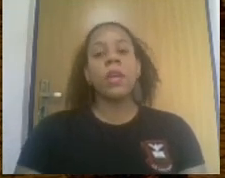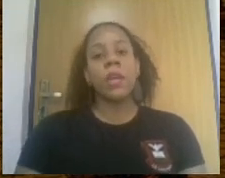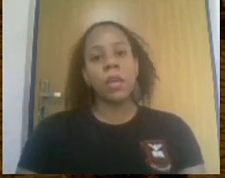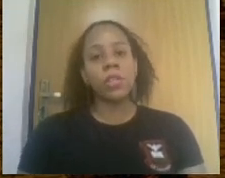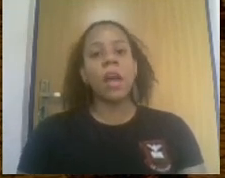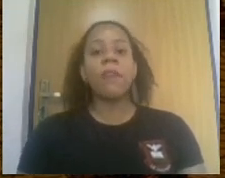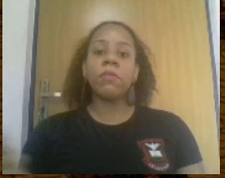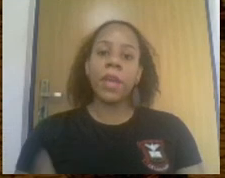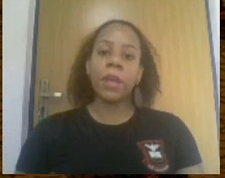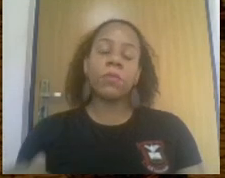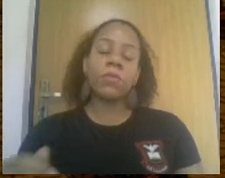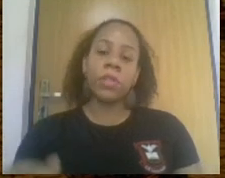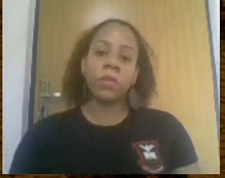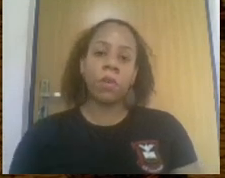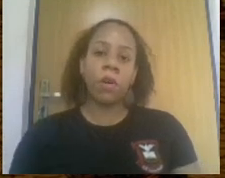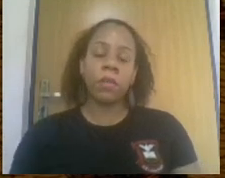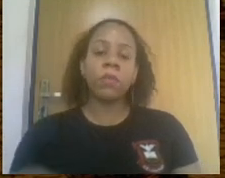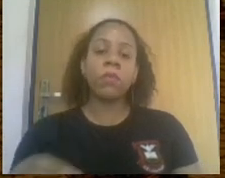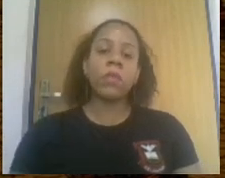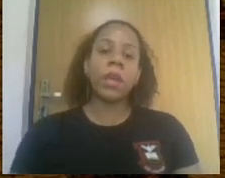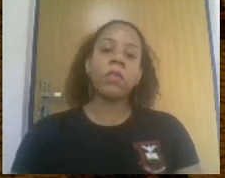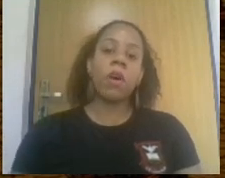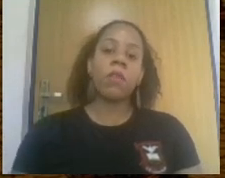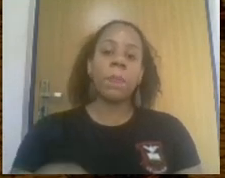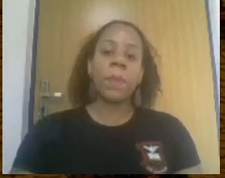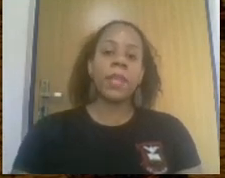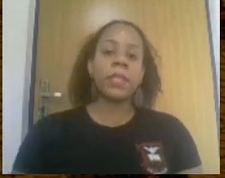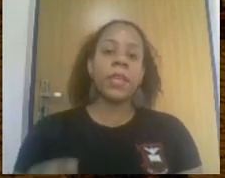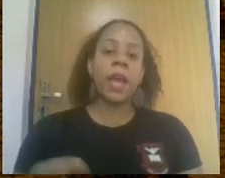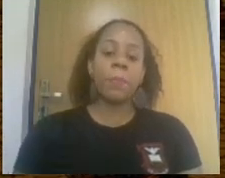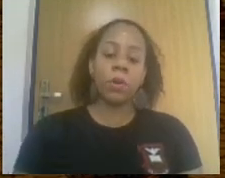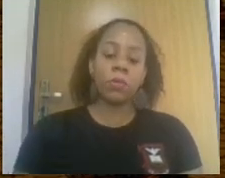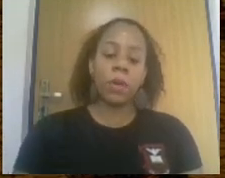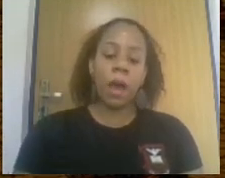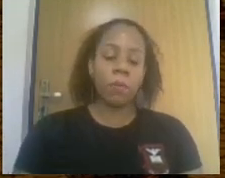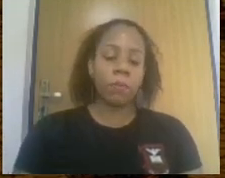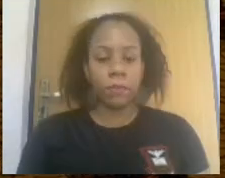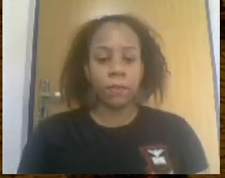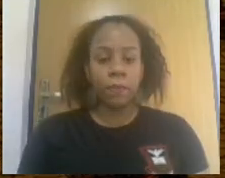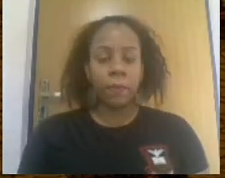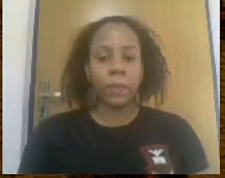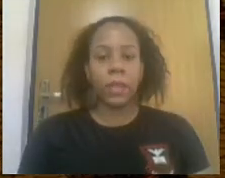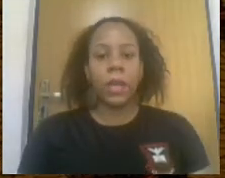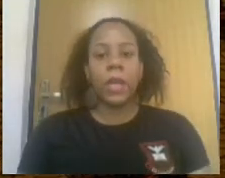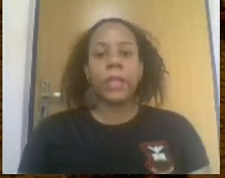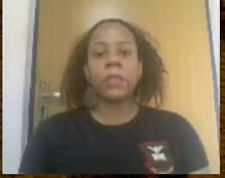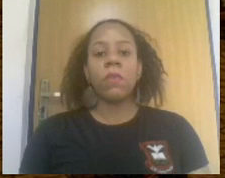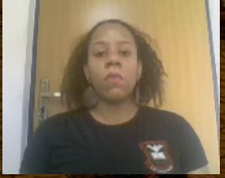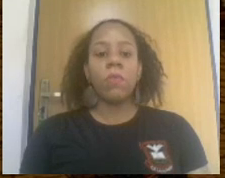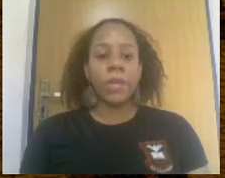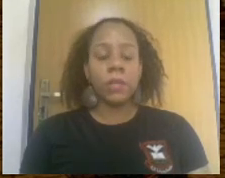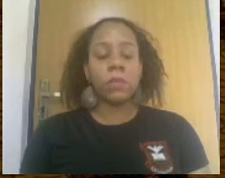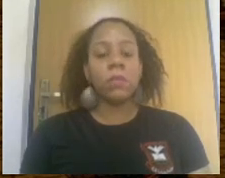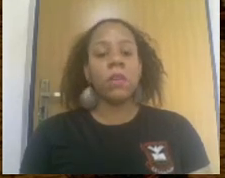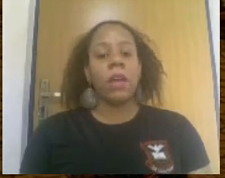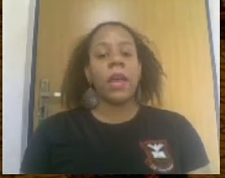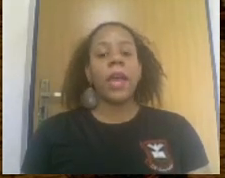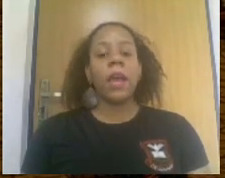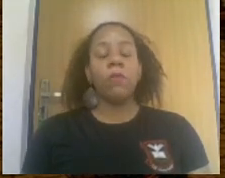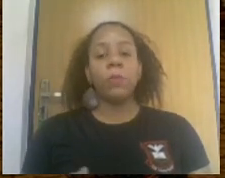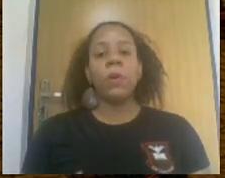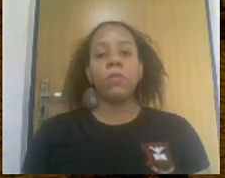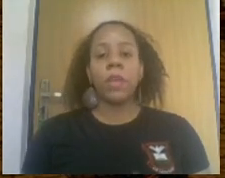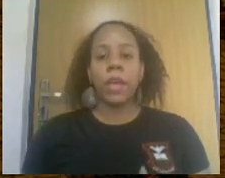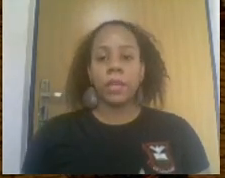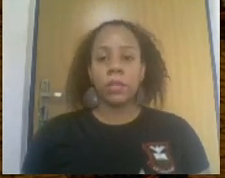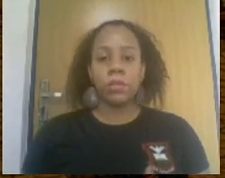pernambucanos que estavam dentro do território que pertencia a Portugal. Então, com isso,